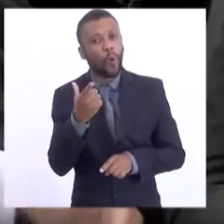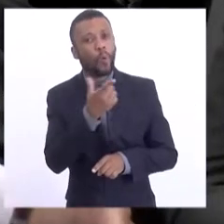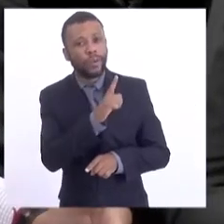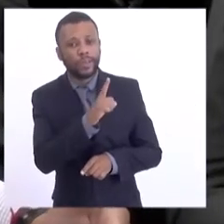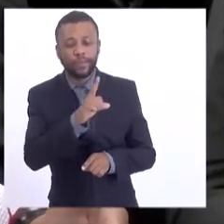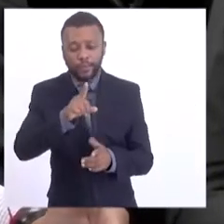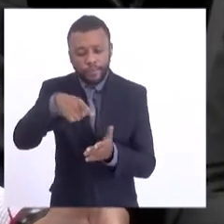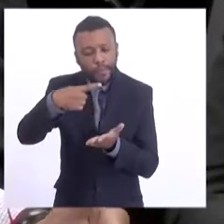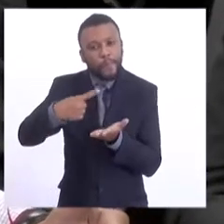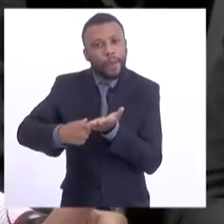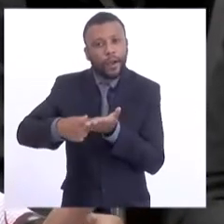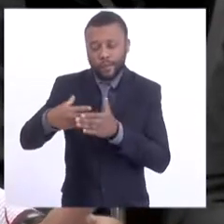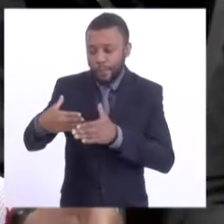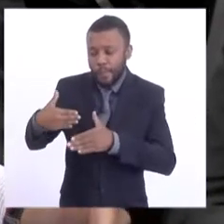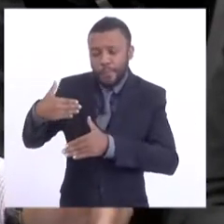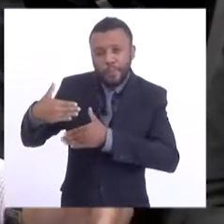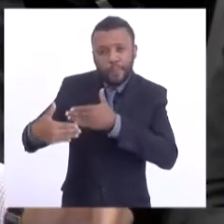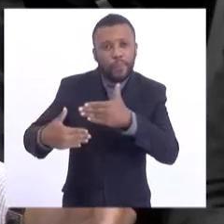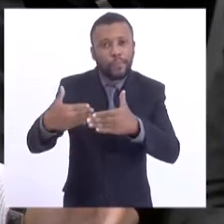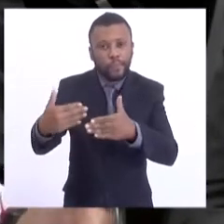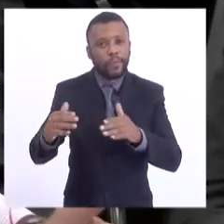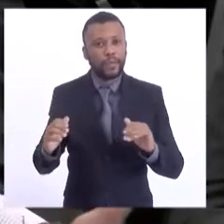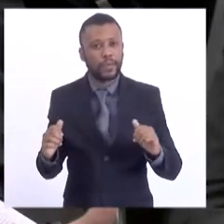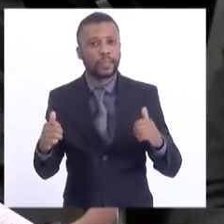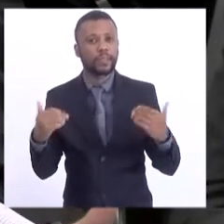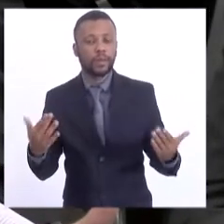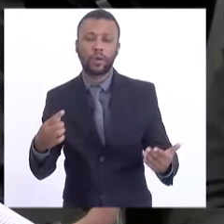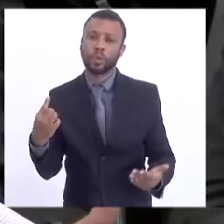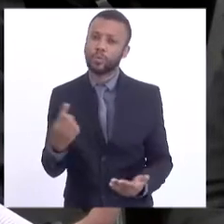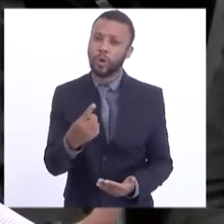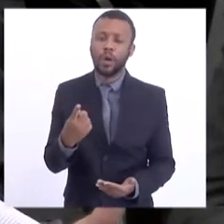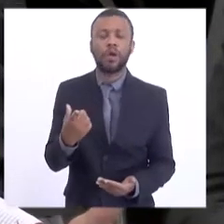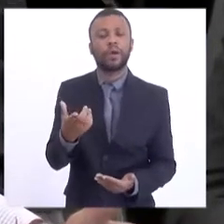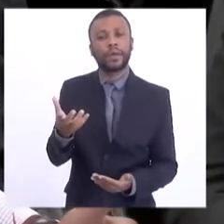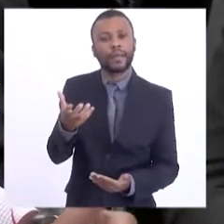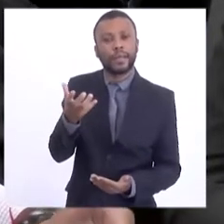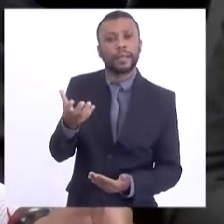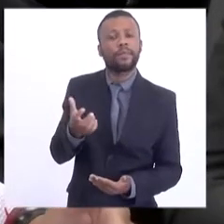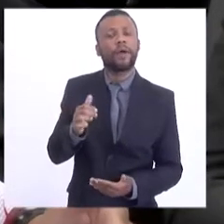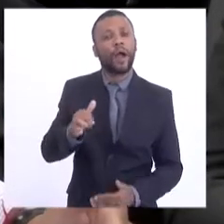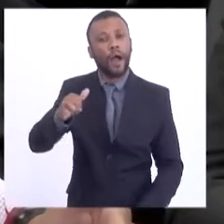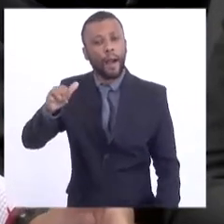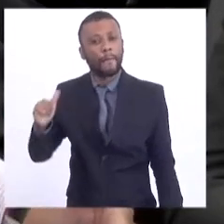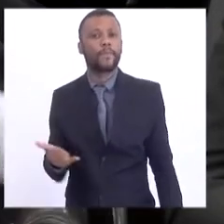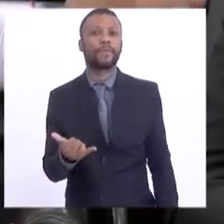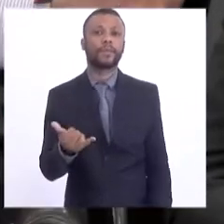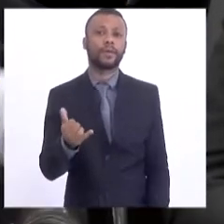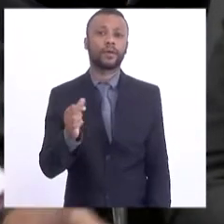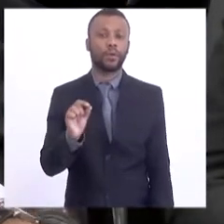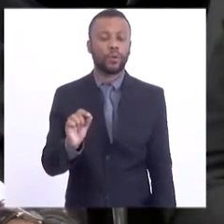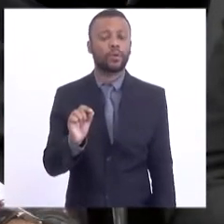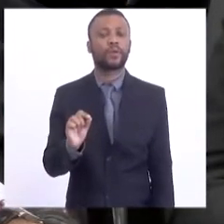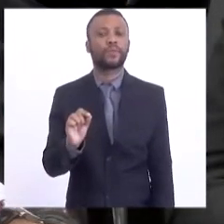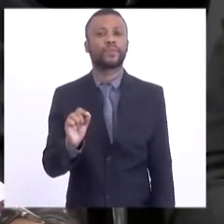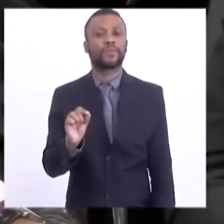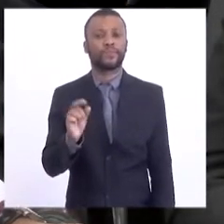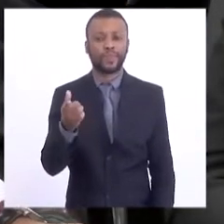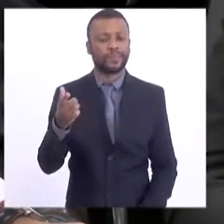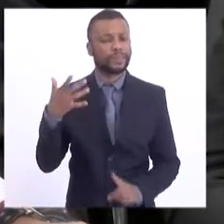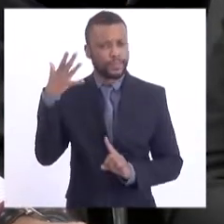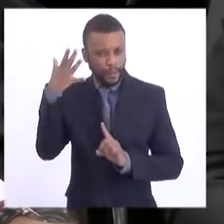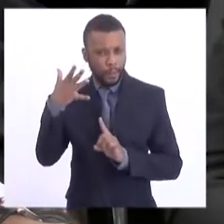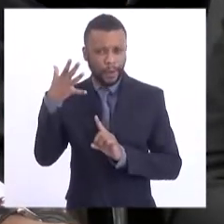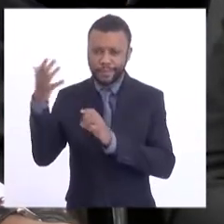i i eu gostaria de aí aproveitar um gancho na nas